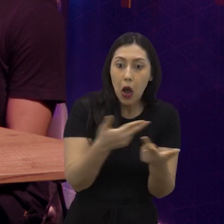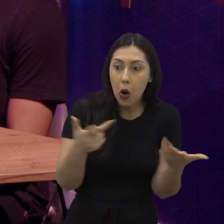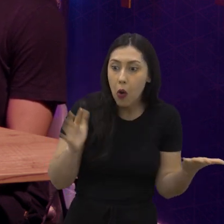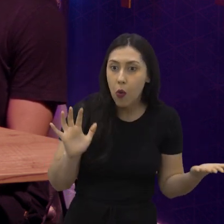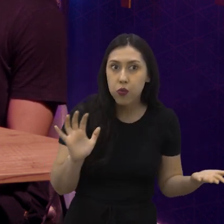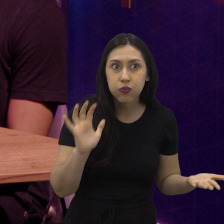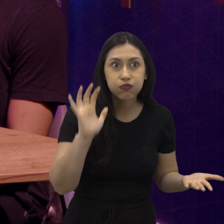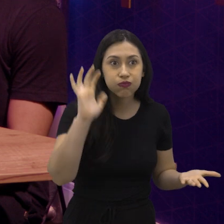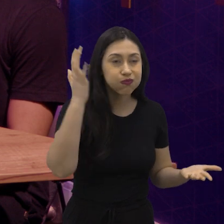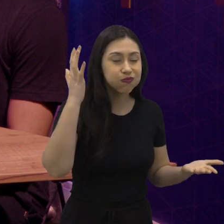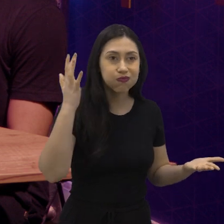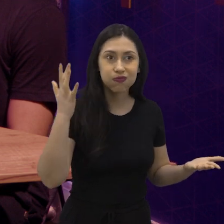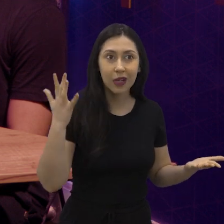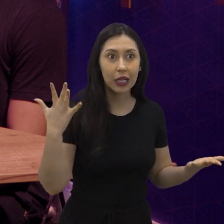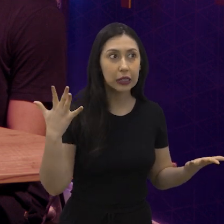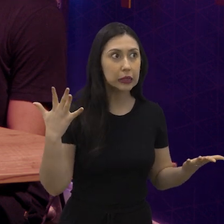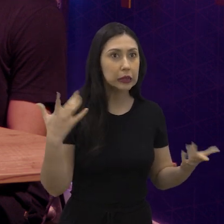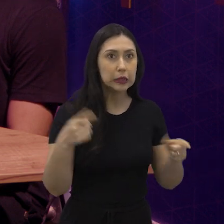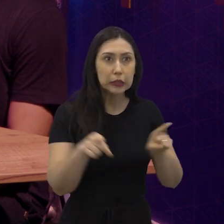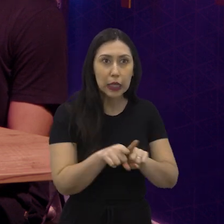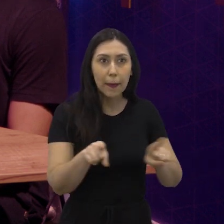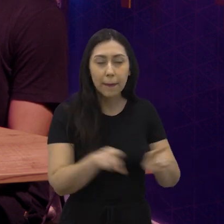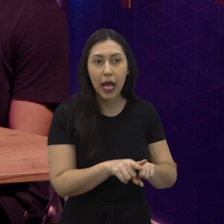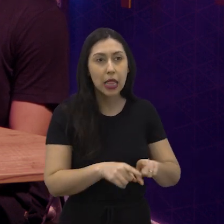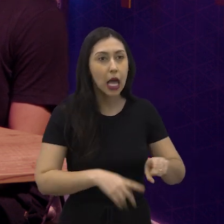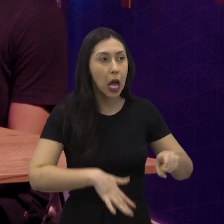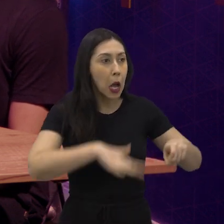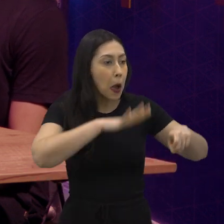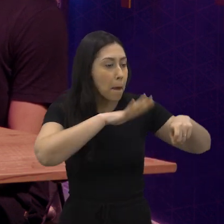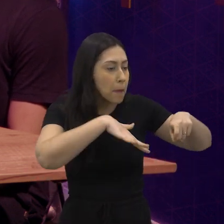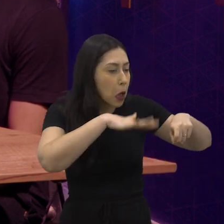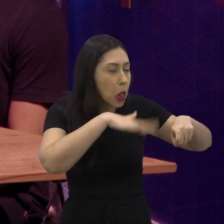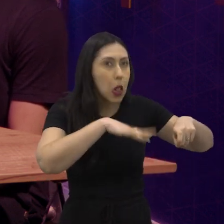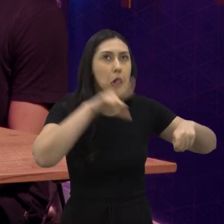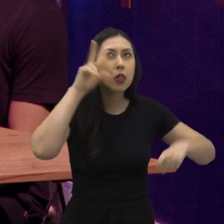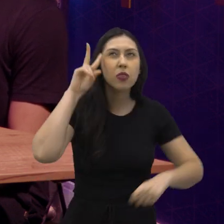acontece nesse dia, né, tudo que essa mitologia